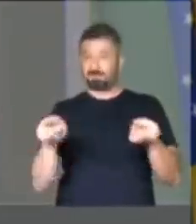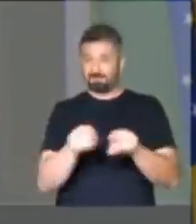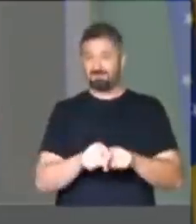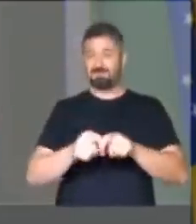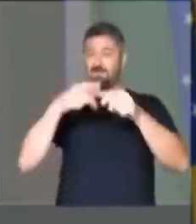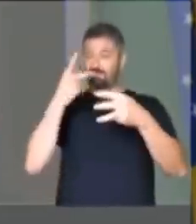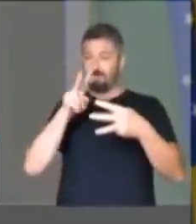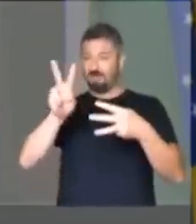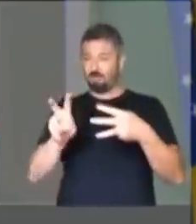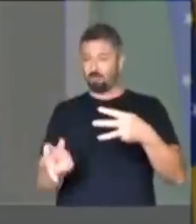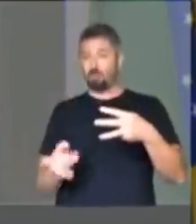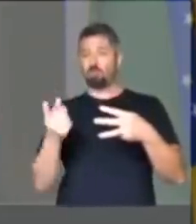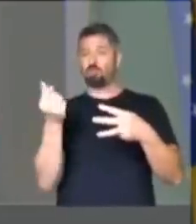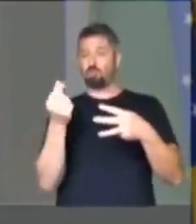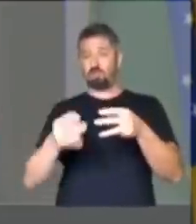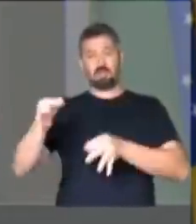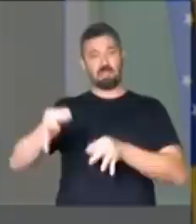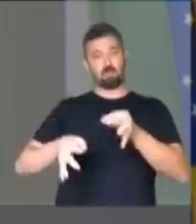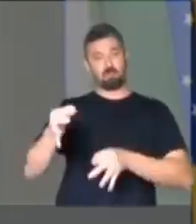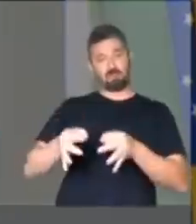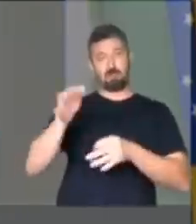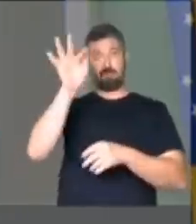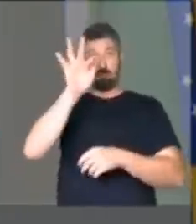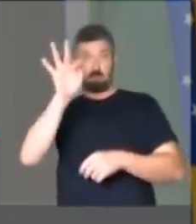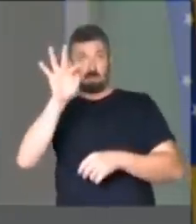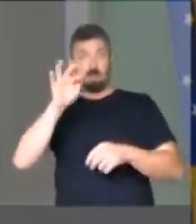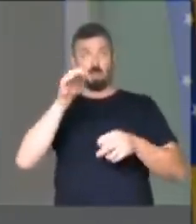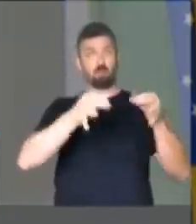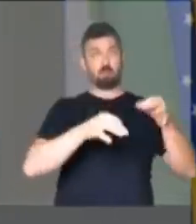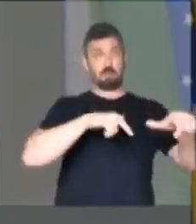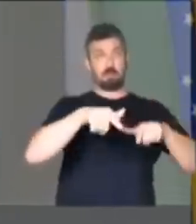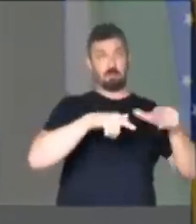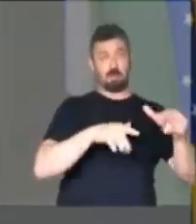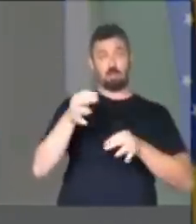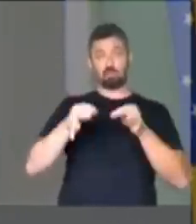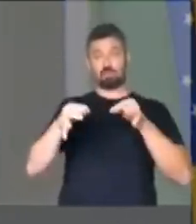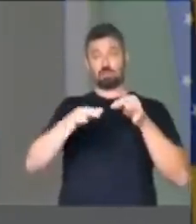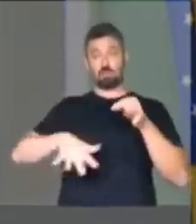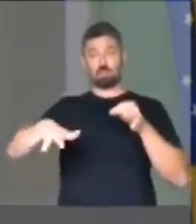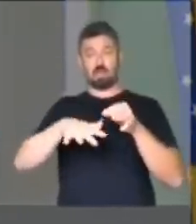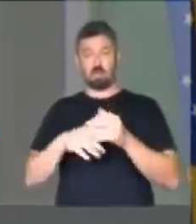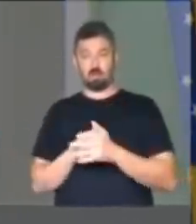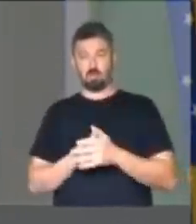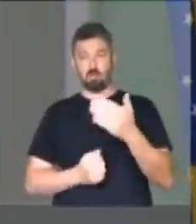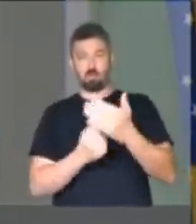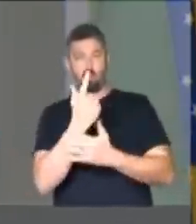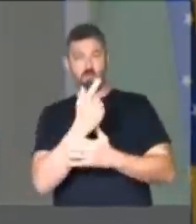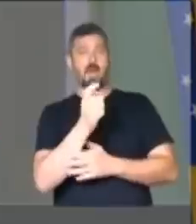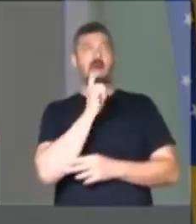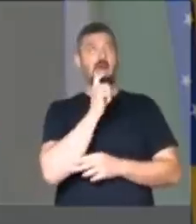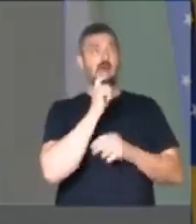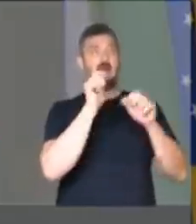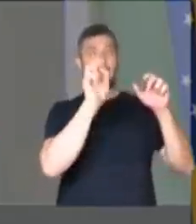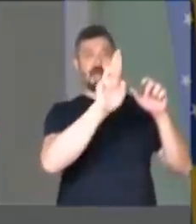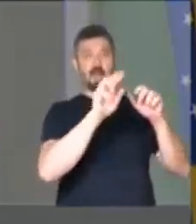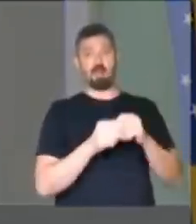tratam de dinheiro para a Justiça Federal, do Trabalho Comum. Para compra de ar-condicionado, nossos